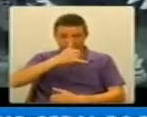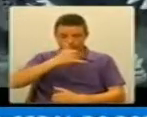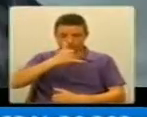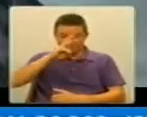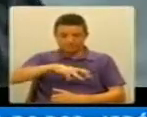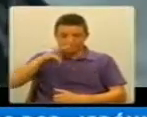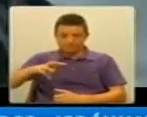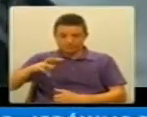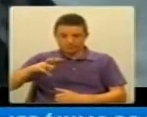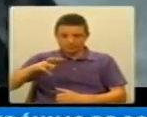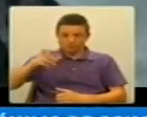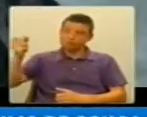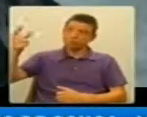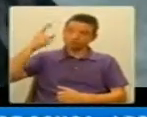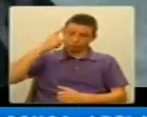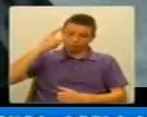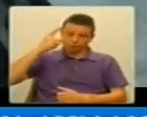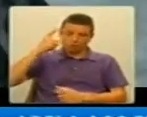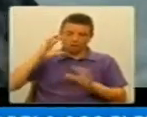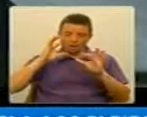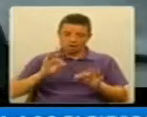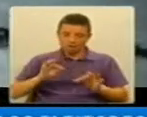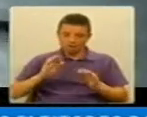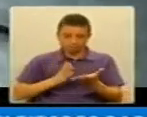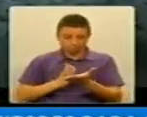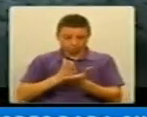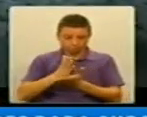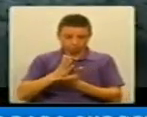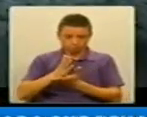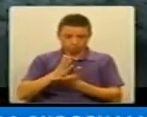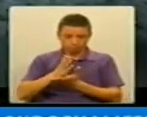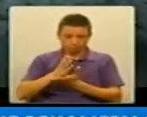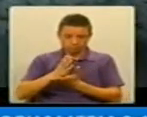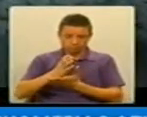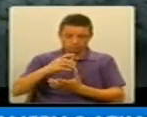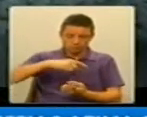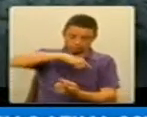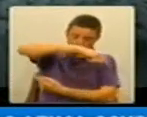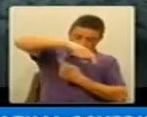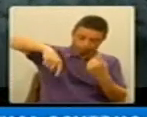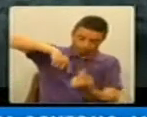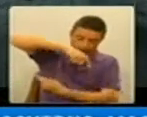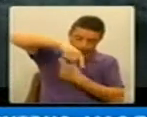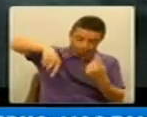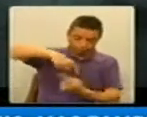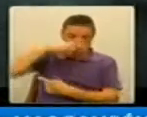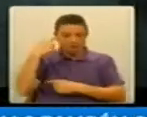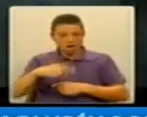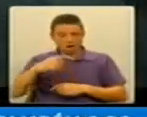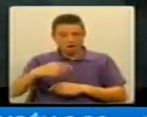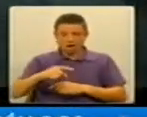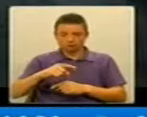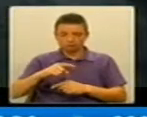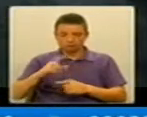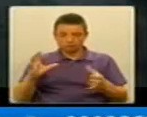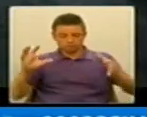que o Sol e, consequentemente, todo o Sistema Solar passa no plano da Via Láctea, se calhar há por aí alguma relação